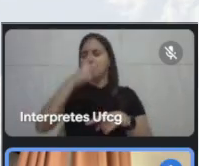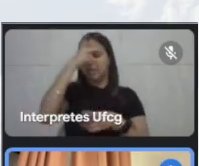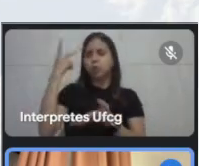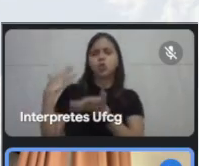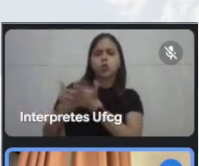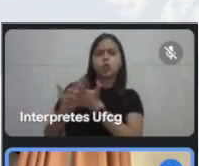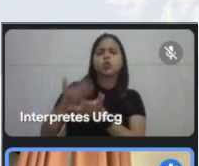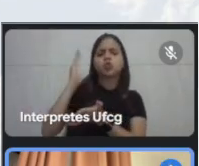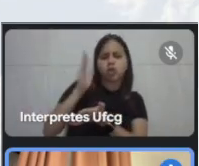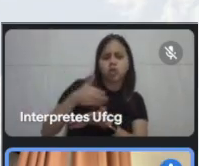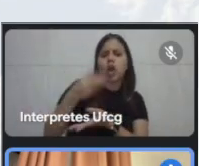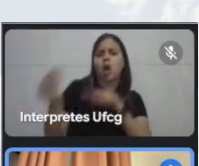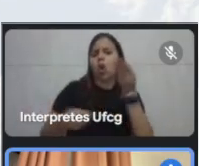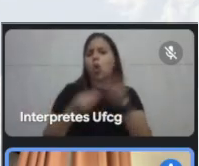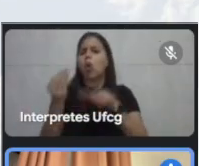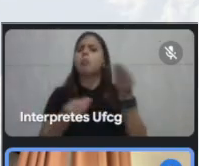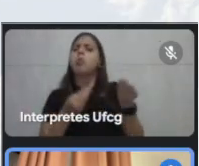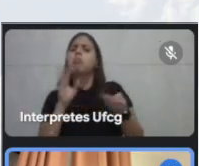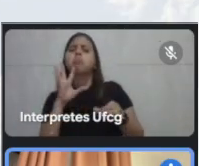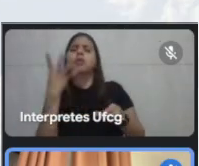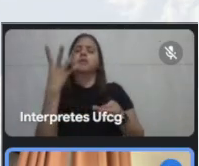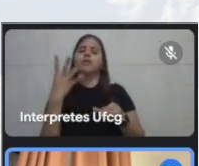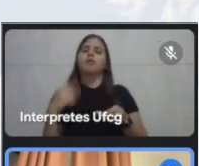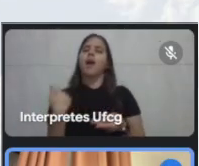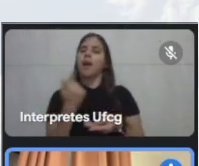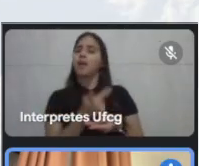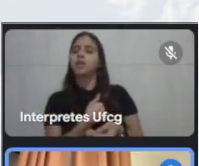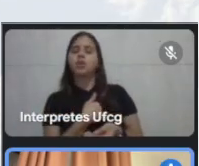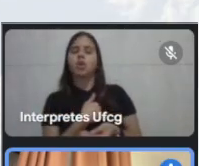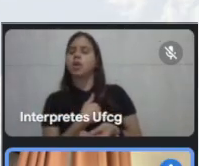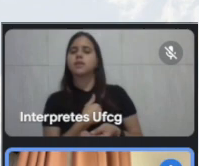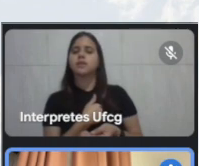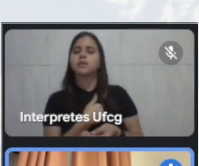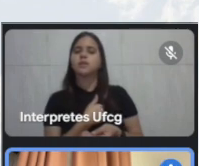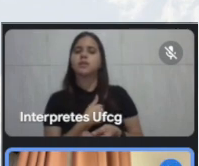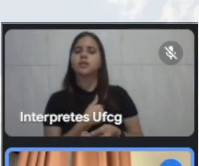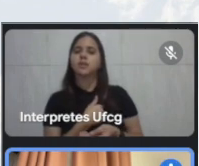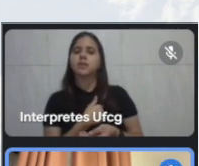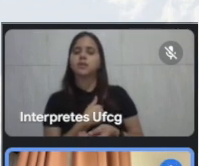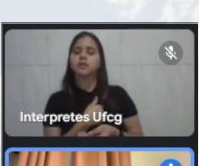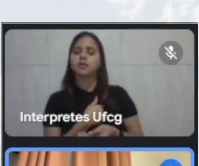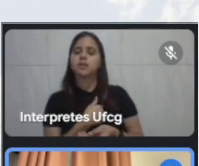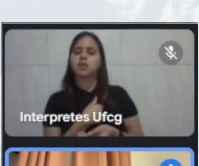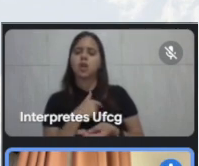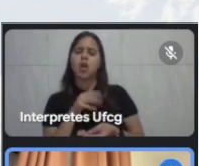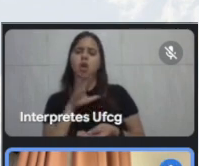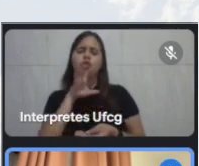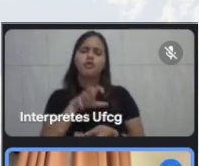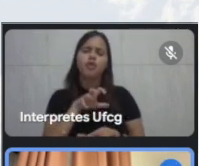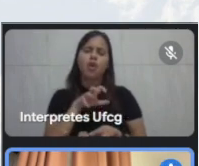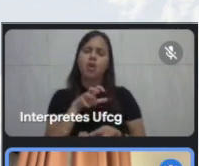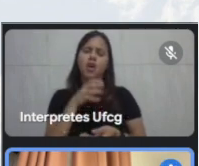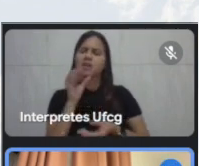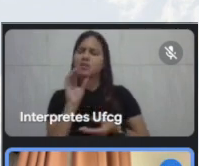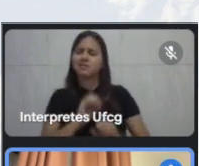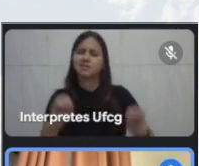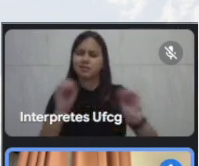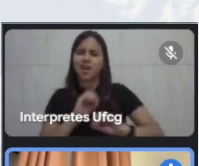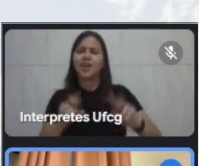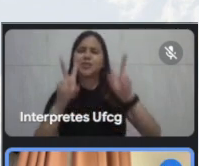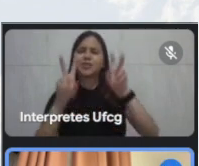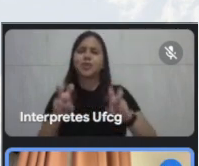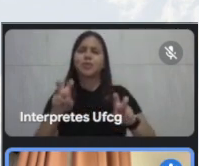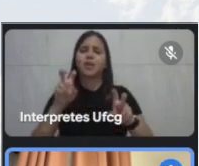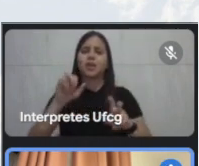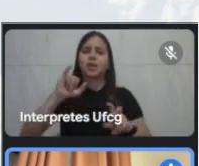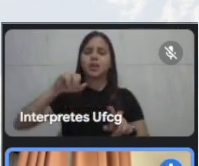50 anos, muito consolidadas. Então não faz sentido a gente adentrar um pouco nesse campo desse